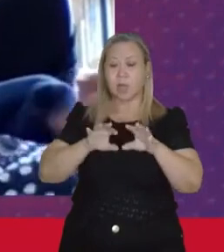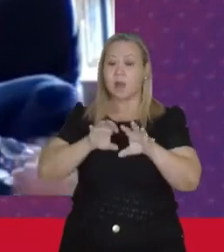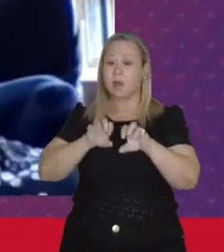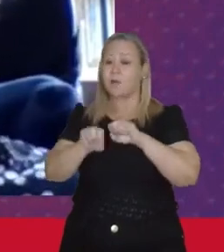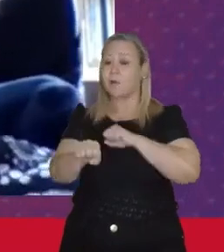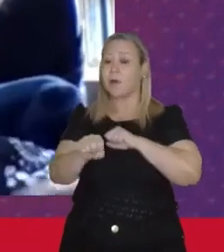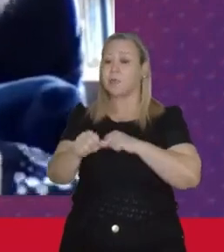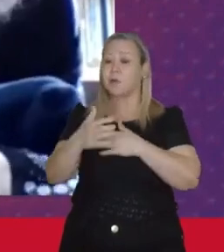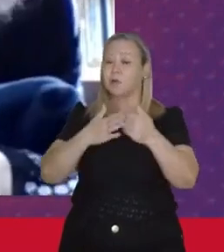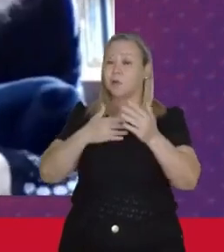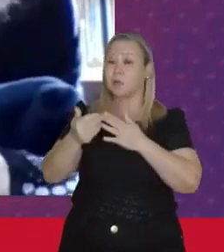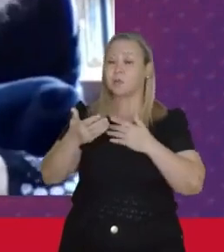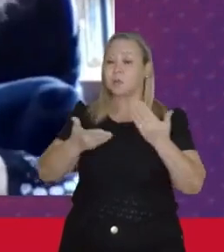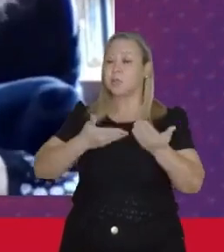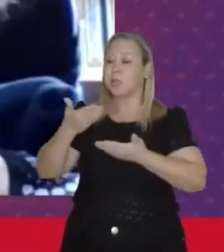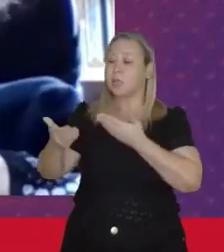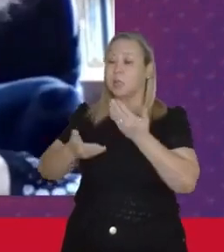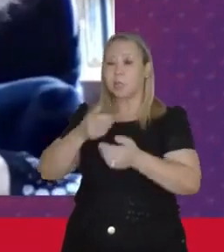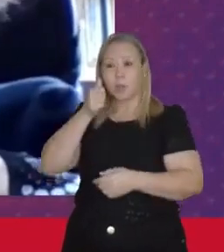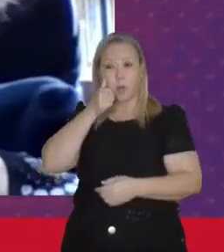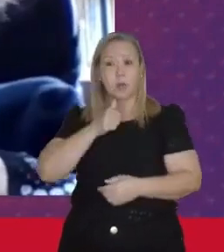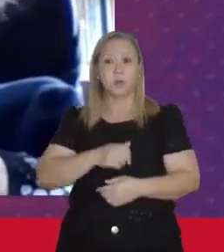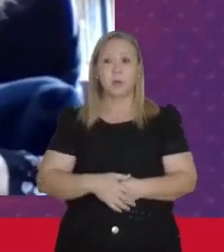que lidam com as mulheres.